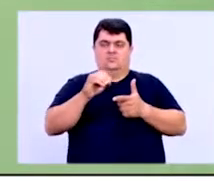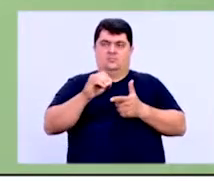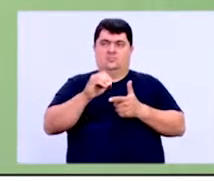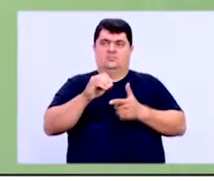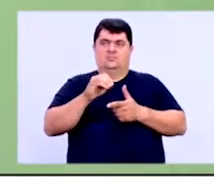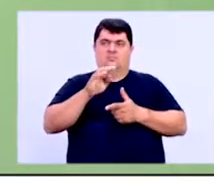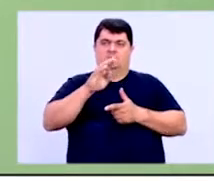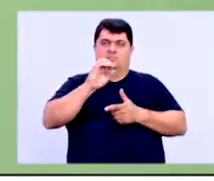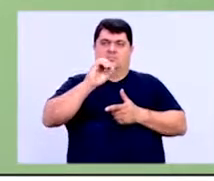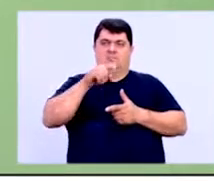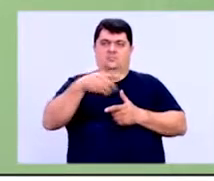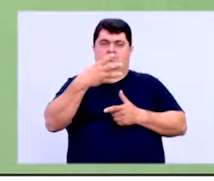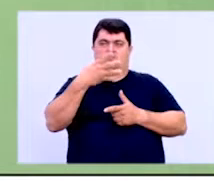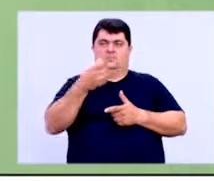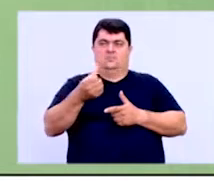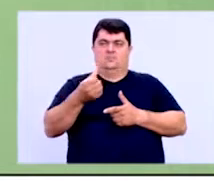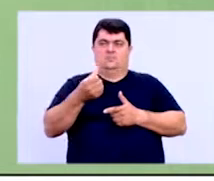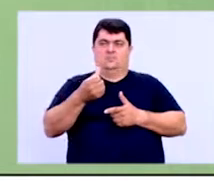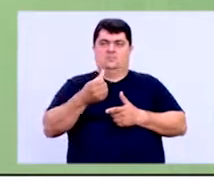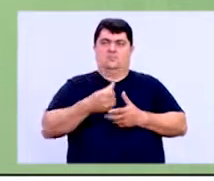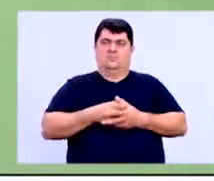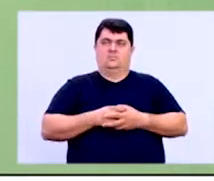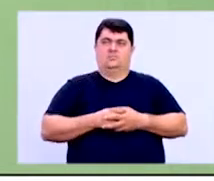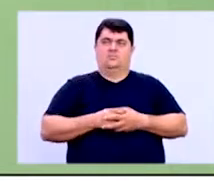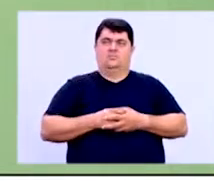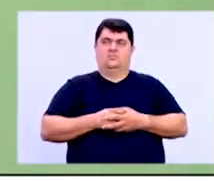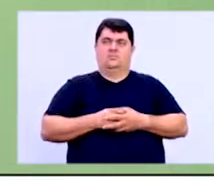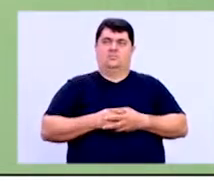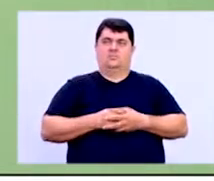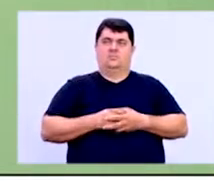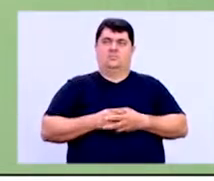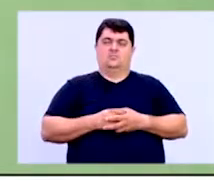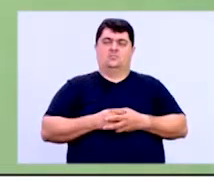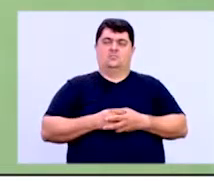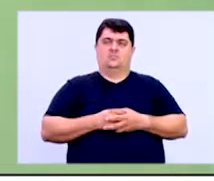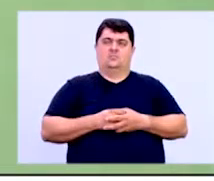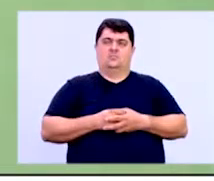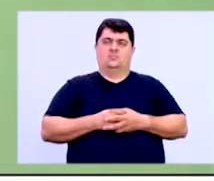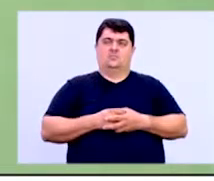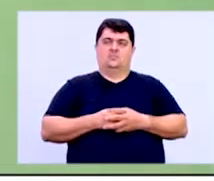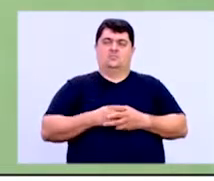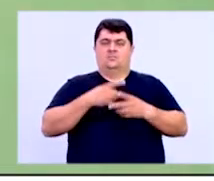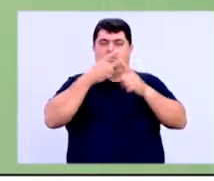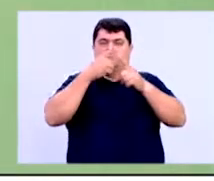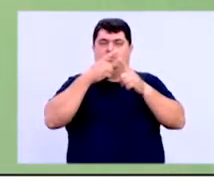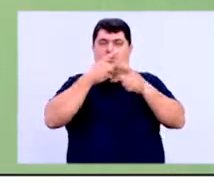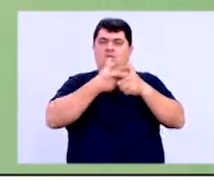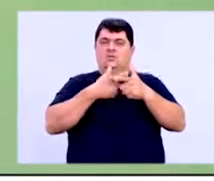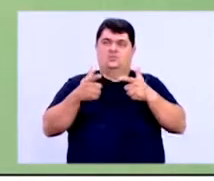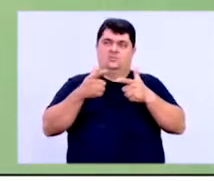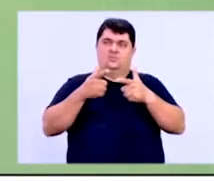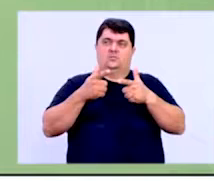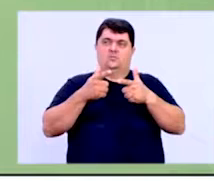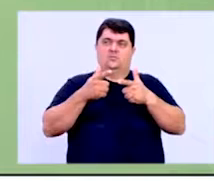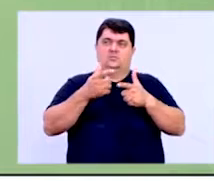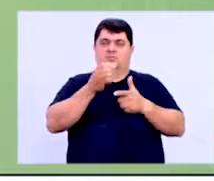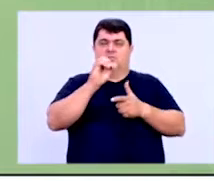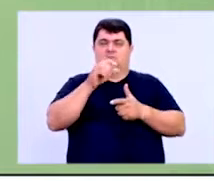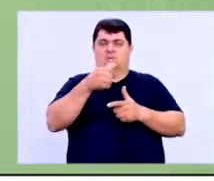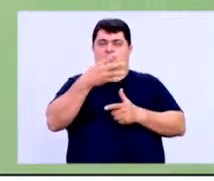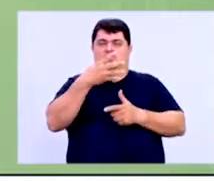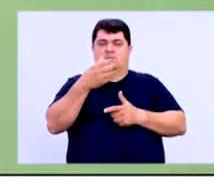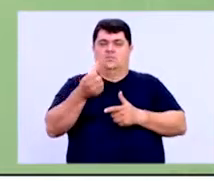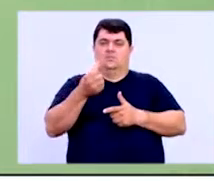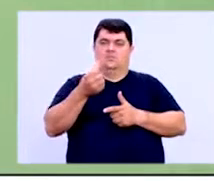100, achamos um número mágico, 0,46. Então, no multiplicador divisor, temos um número mágico